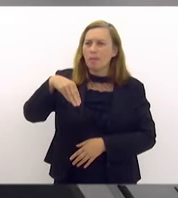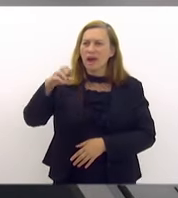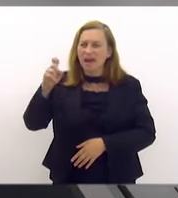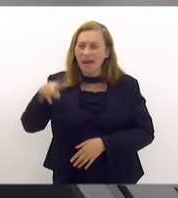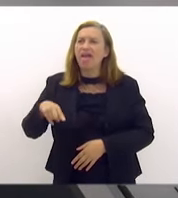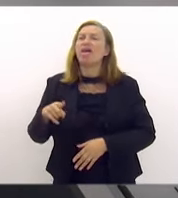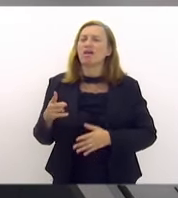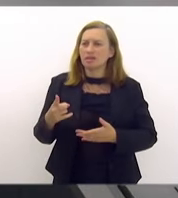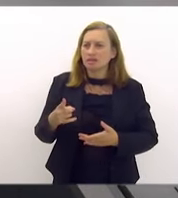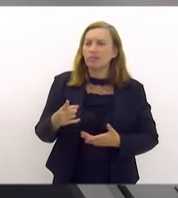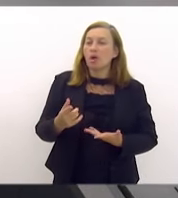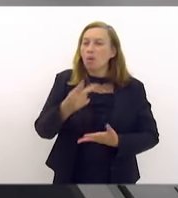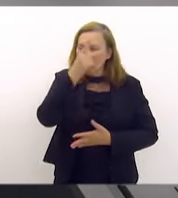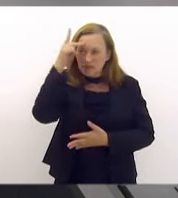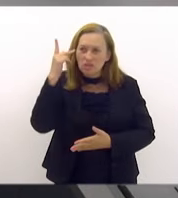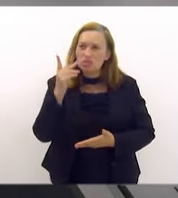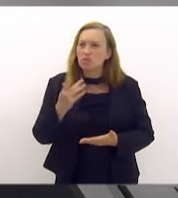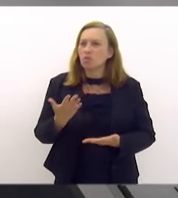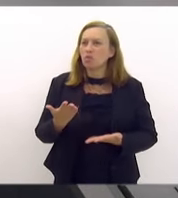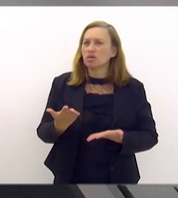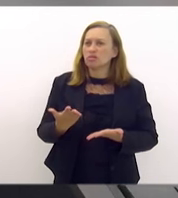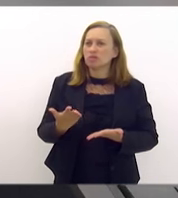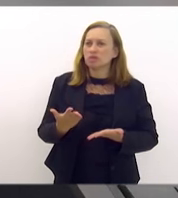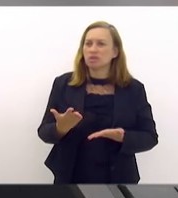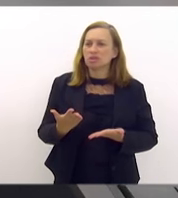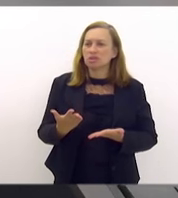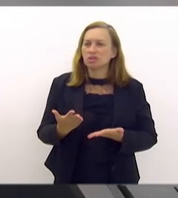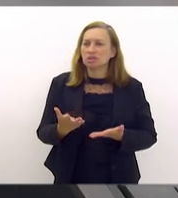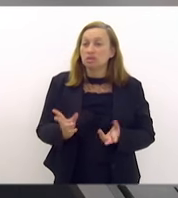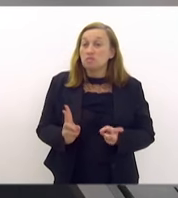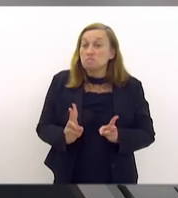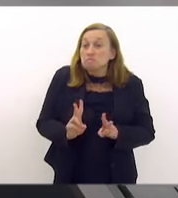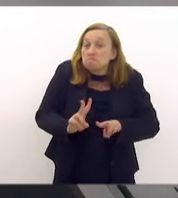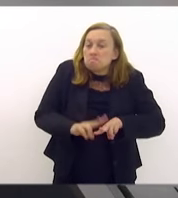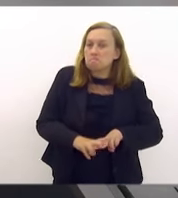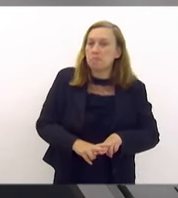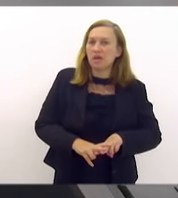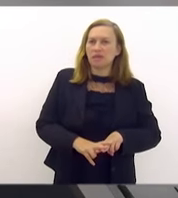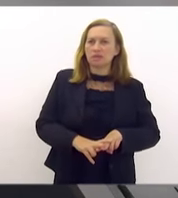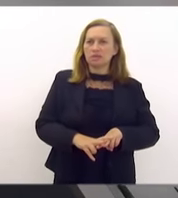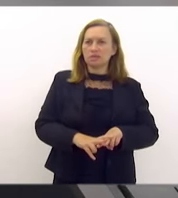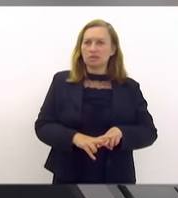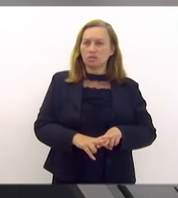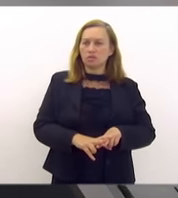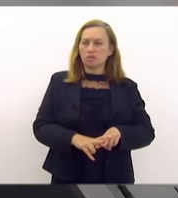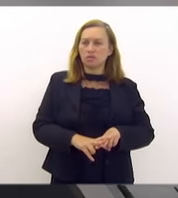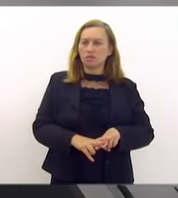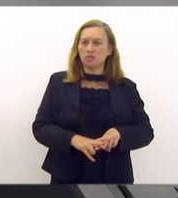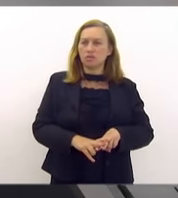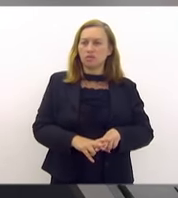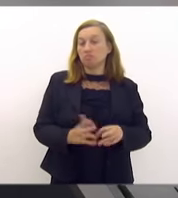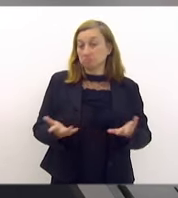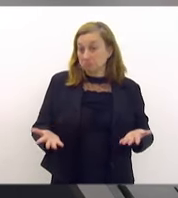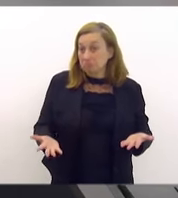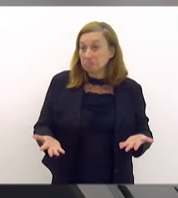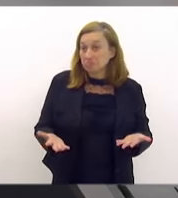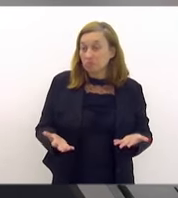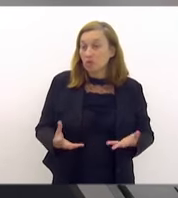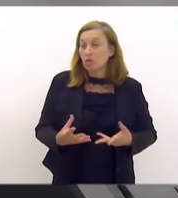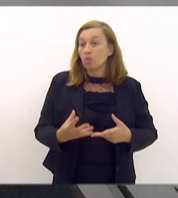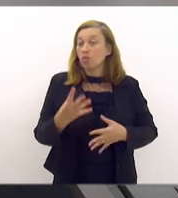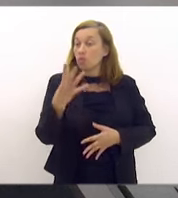onde uma pessoa tinha acabado de ser presa em que no caso eh o